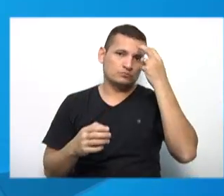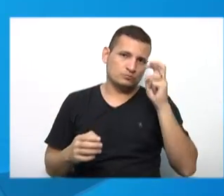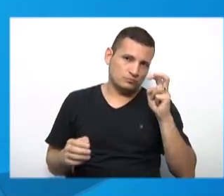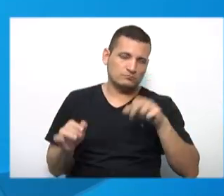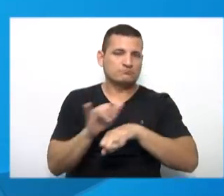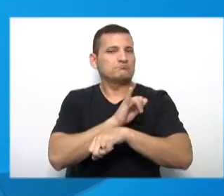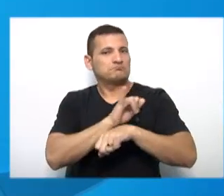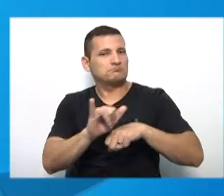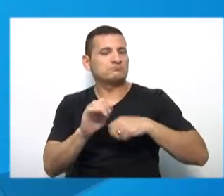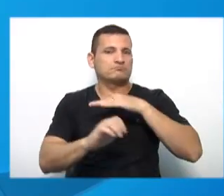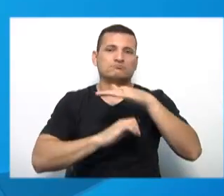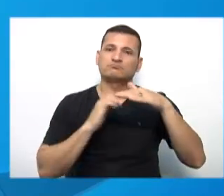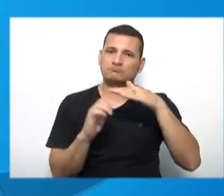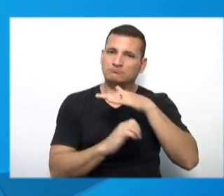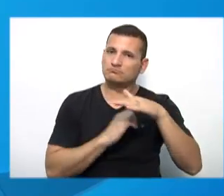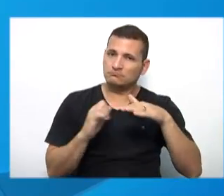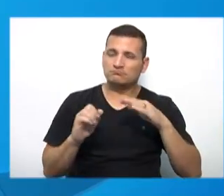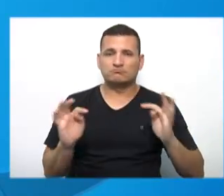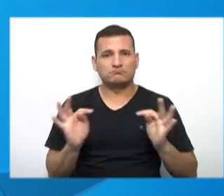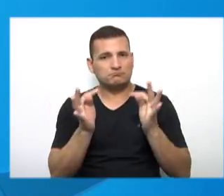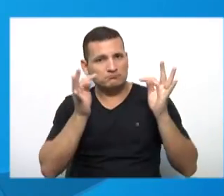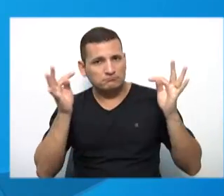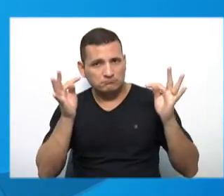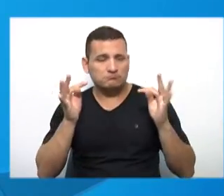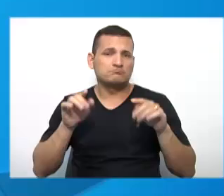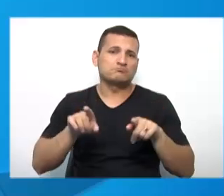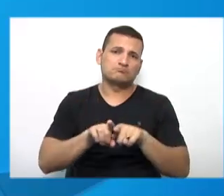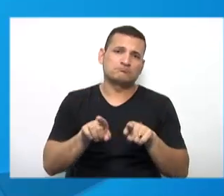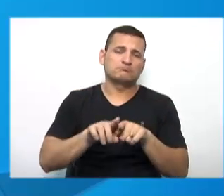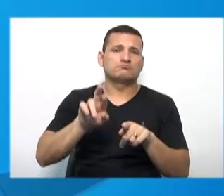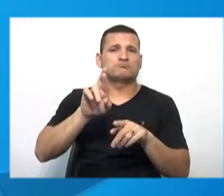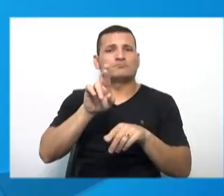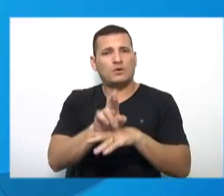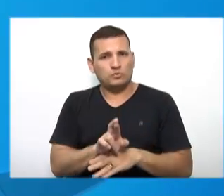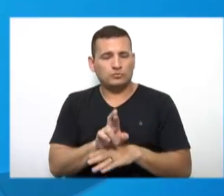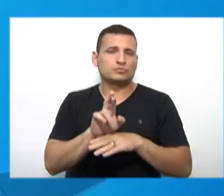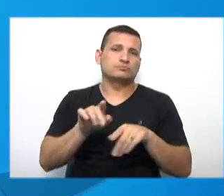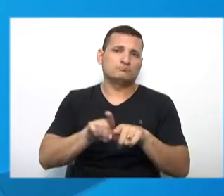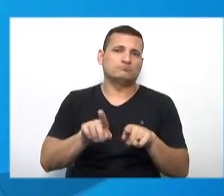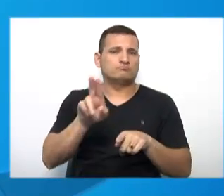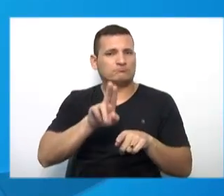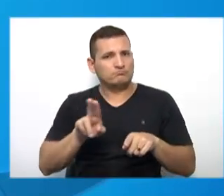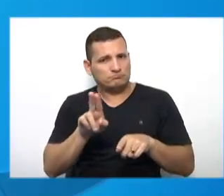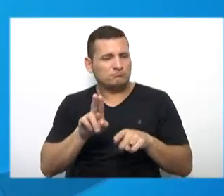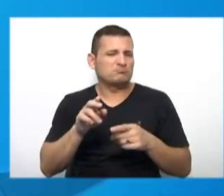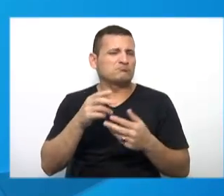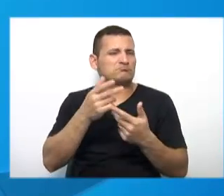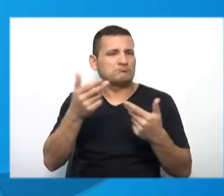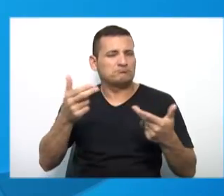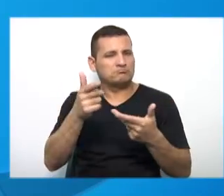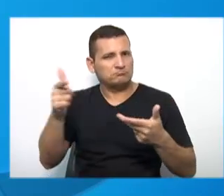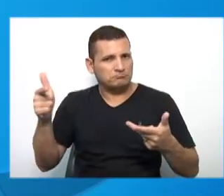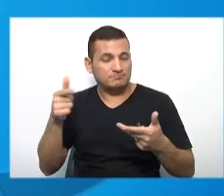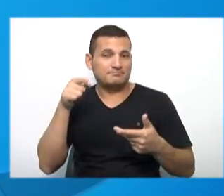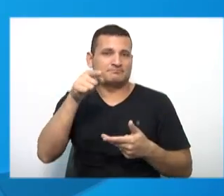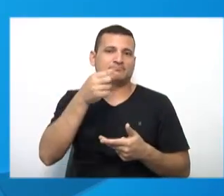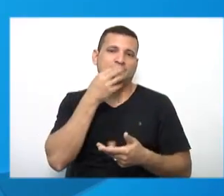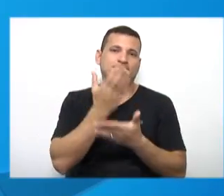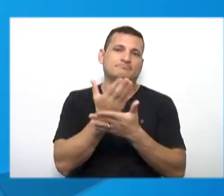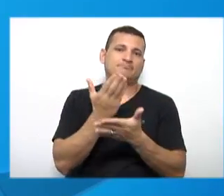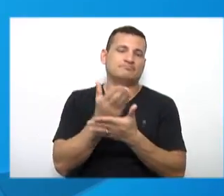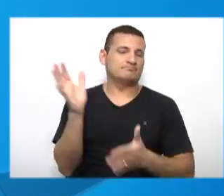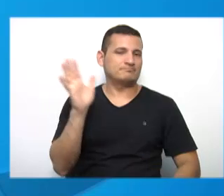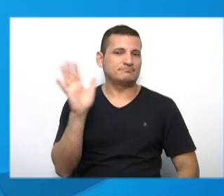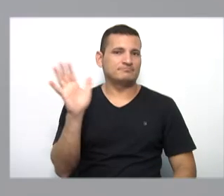estratégia empresarial, a tecnologia e os recursos empregados, entre muitos outros. Para você, boa aula e